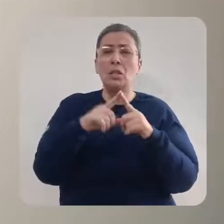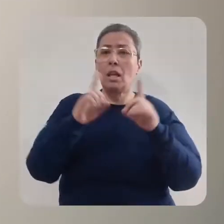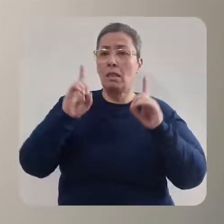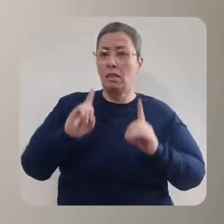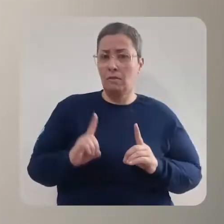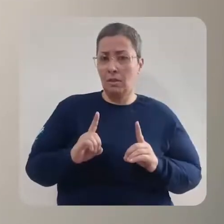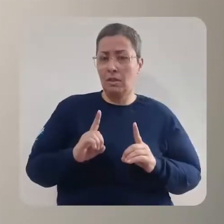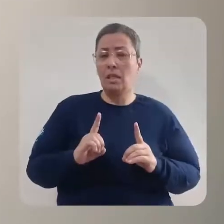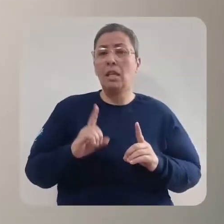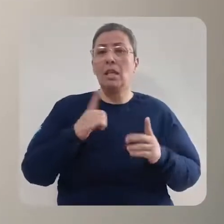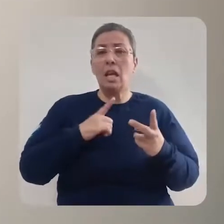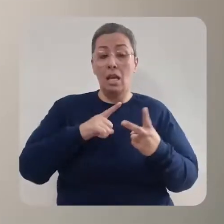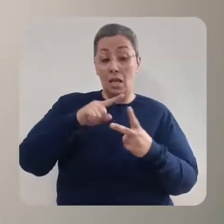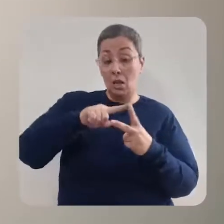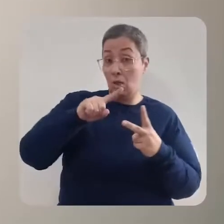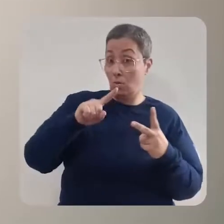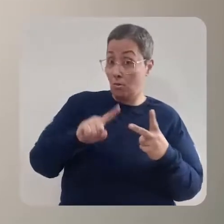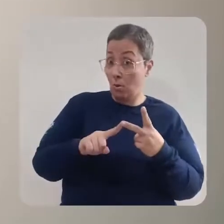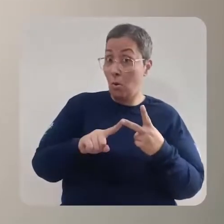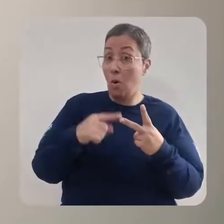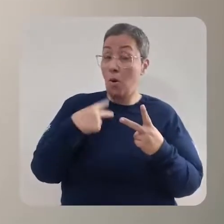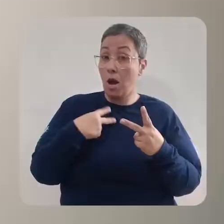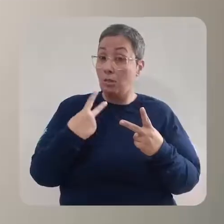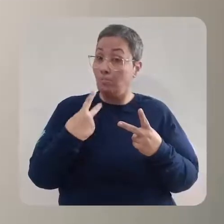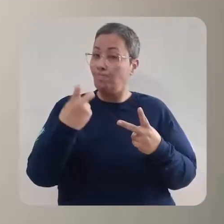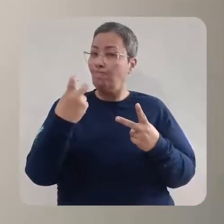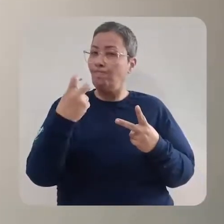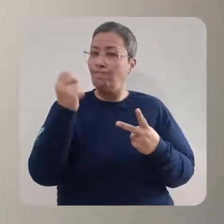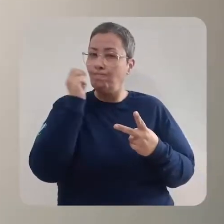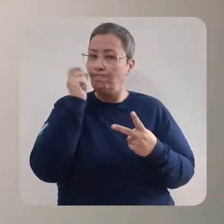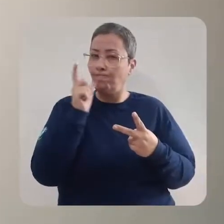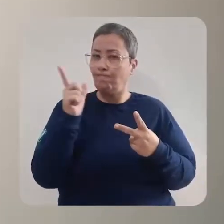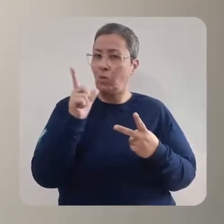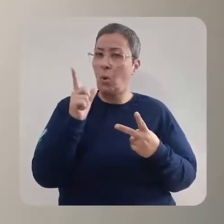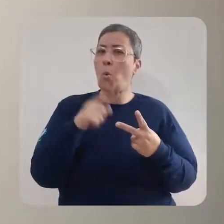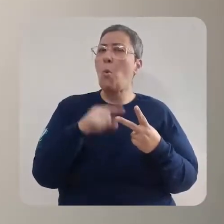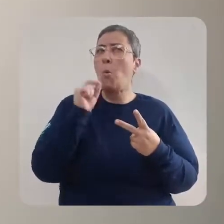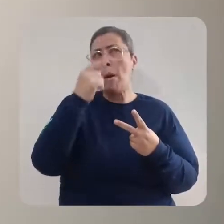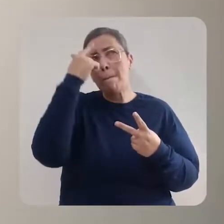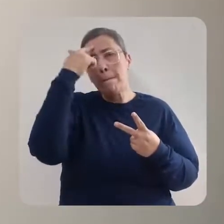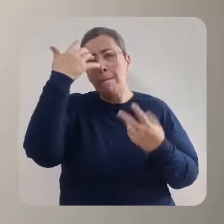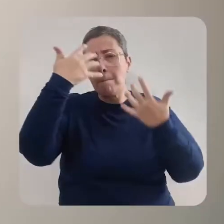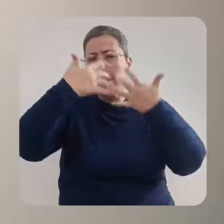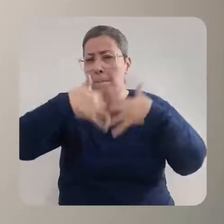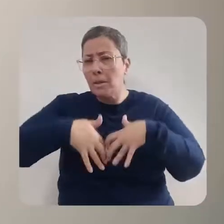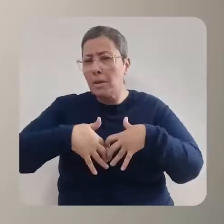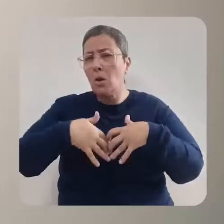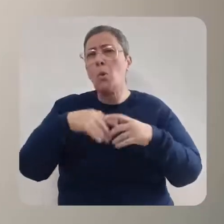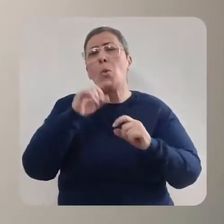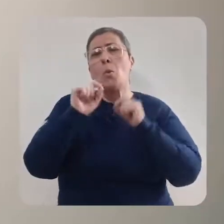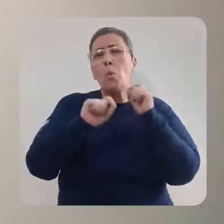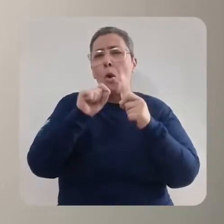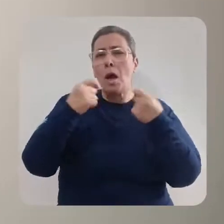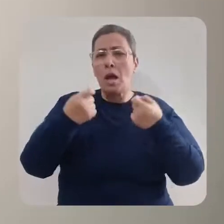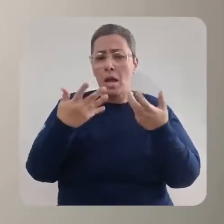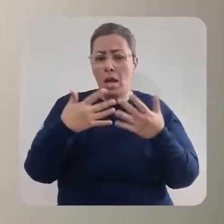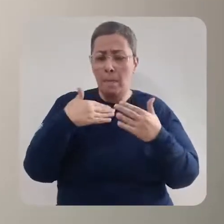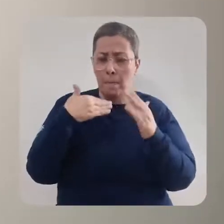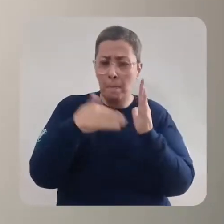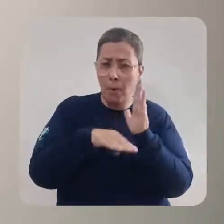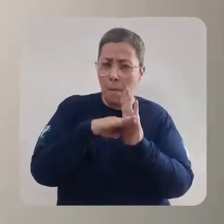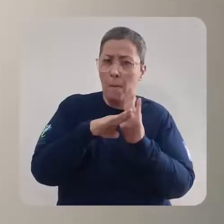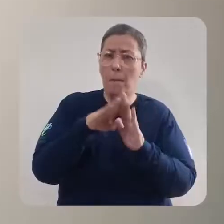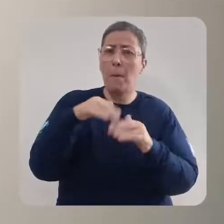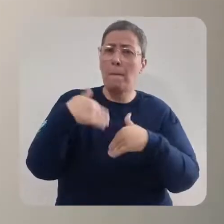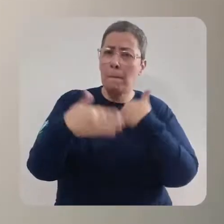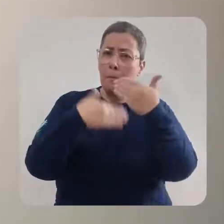com deficiência. Tem duas questões que nos chamam a atenção e nos levam a pensar o quanto neste